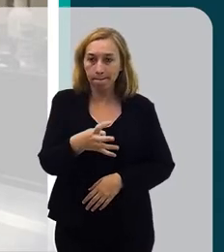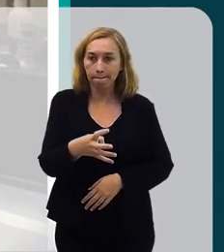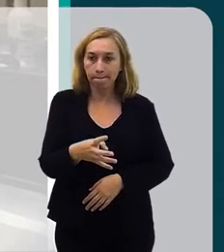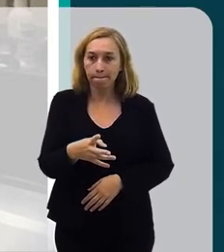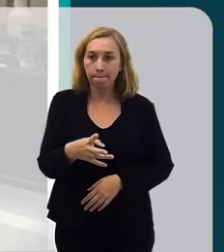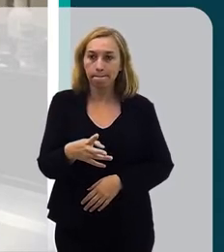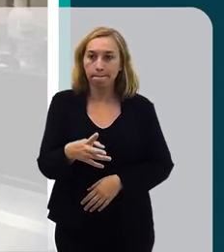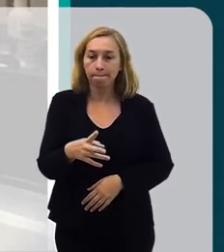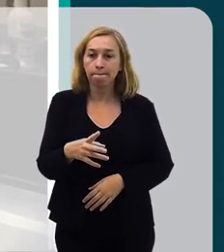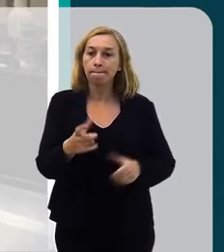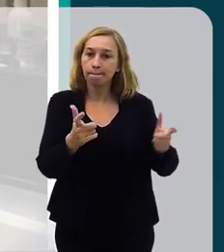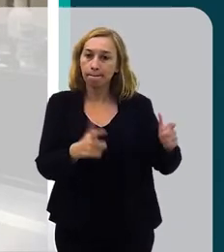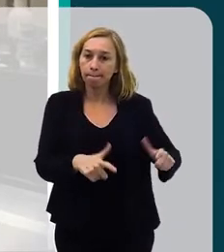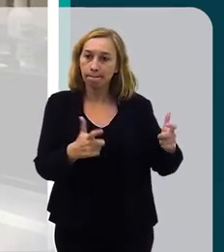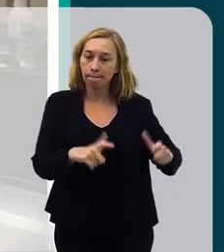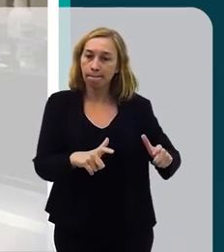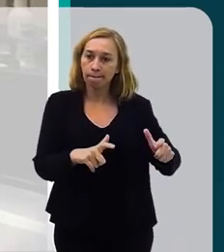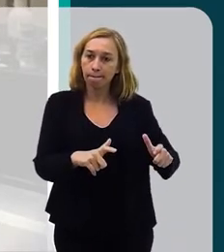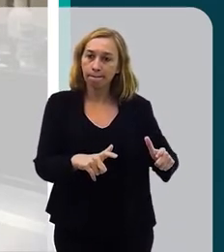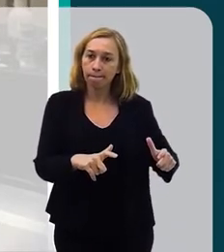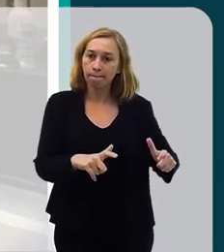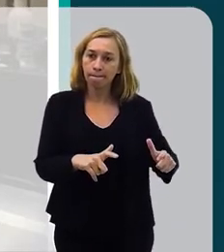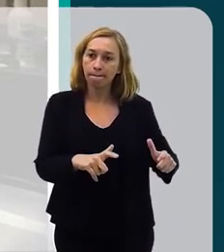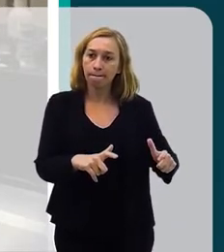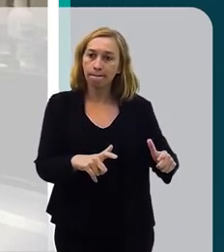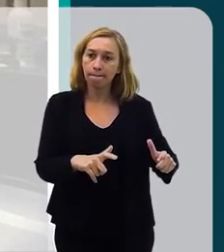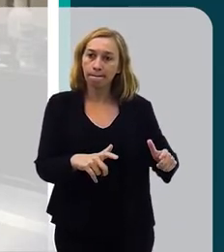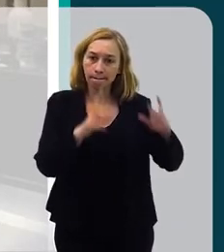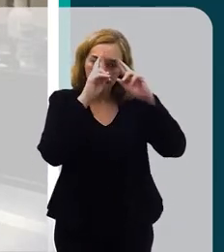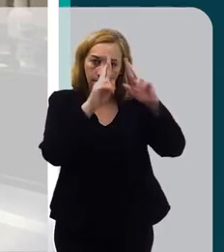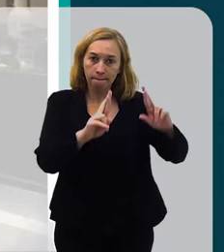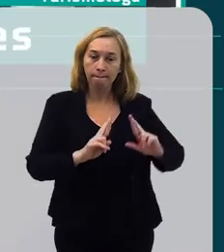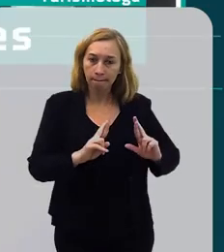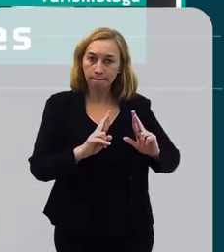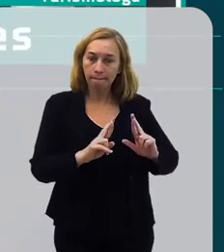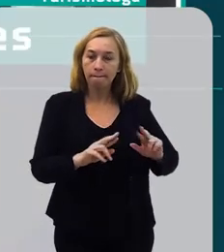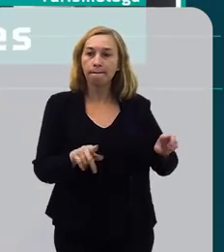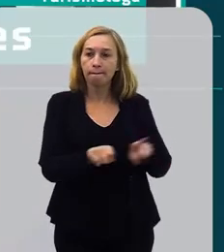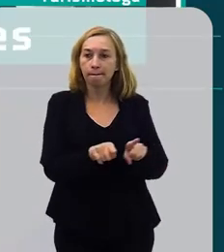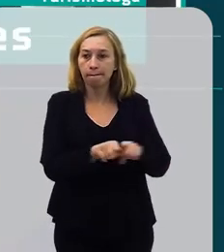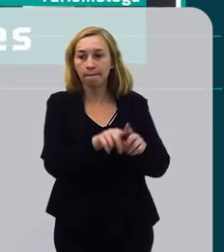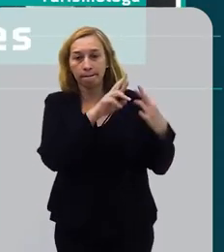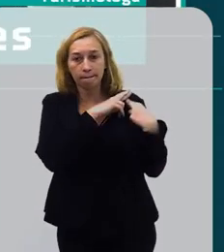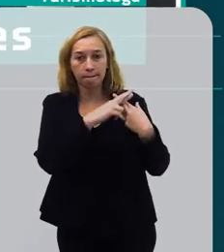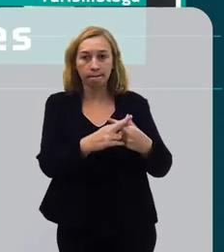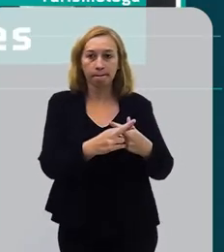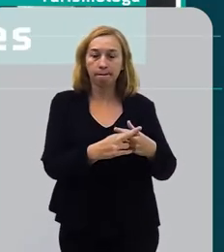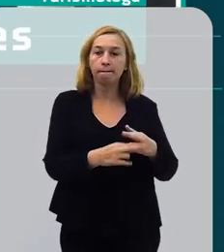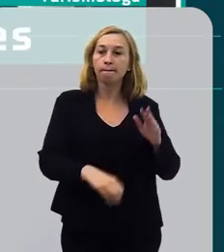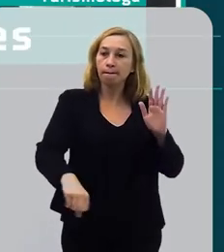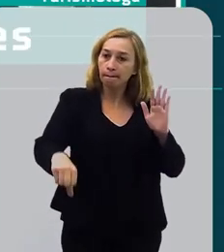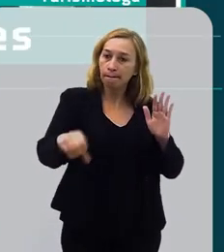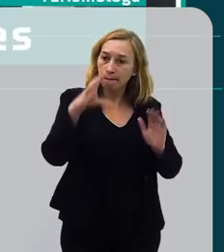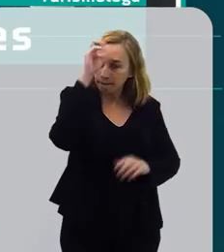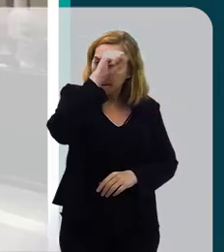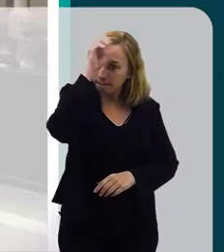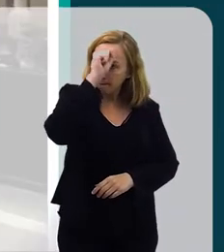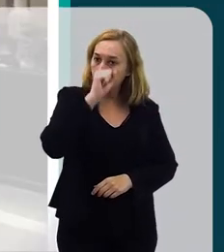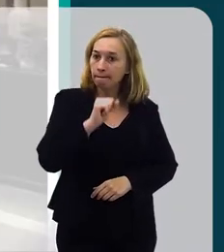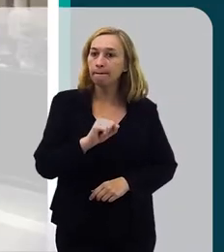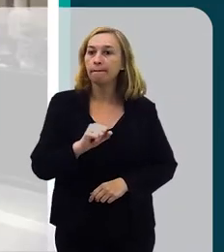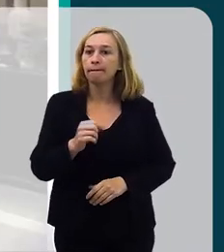é denunciar, até para que o estabelecimento seja responsabilizado e